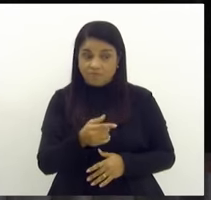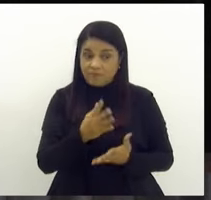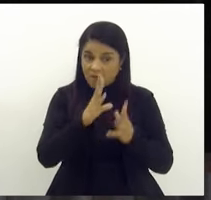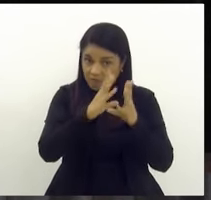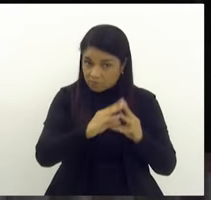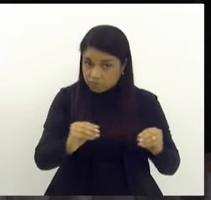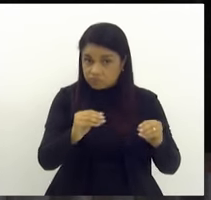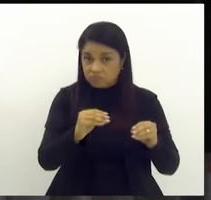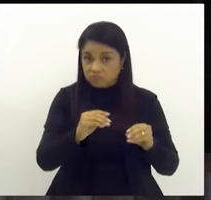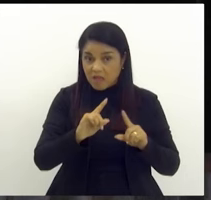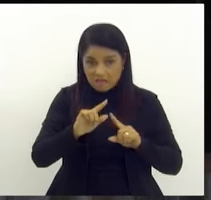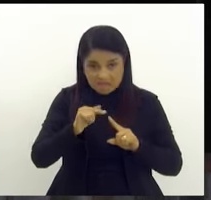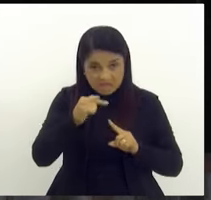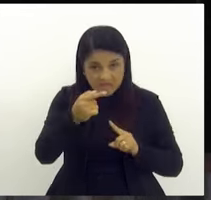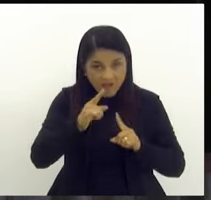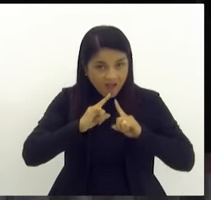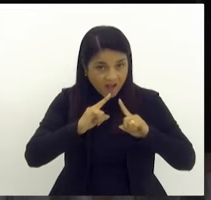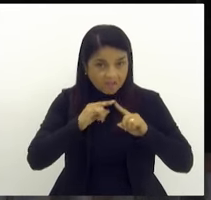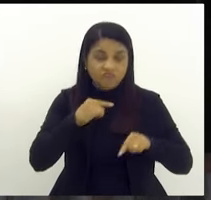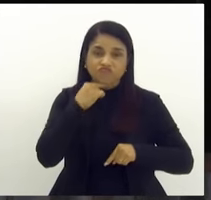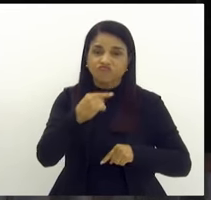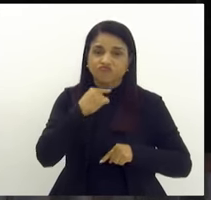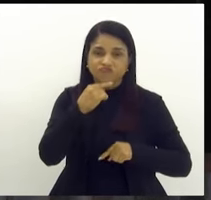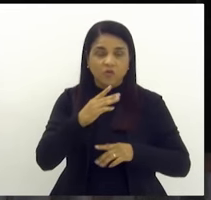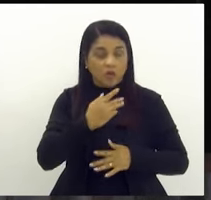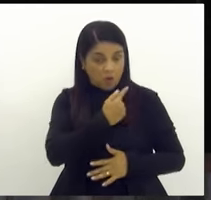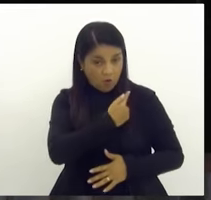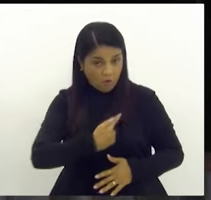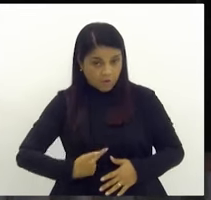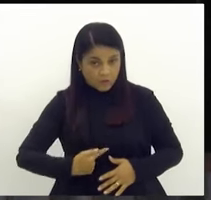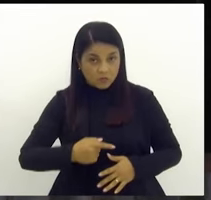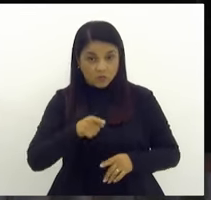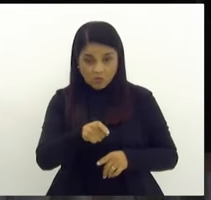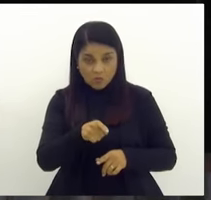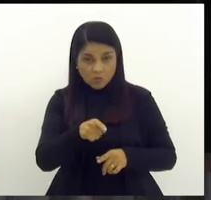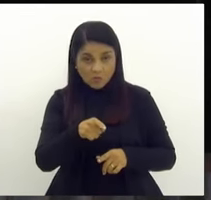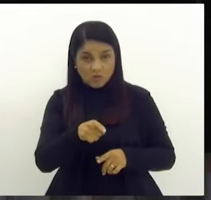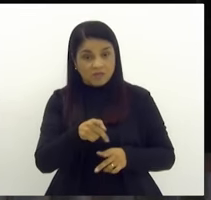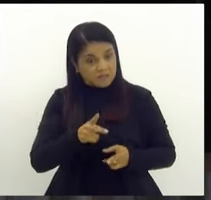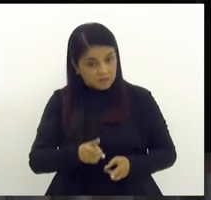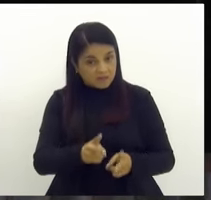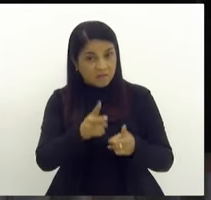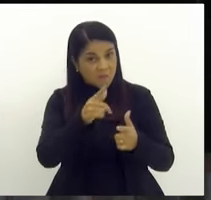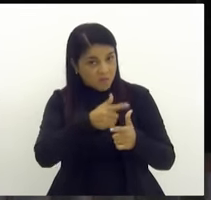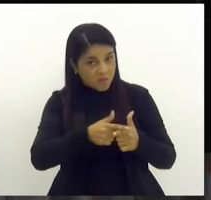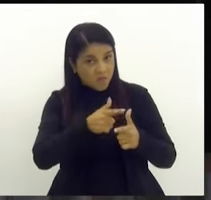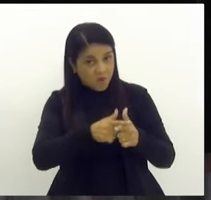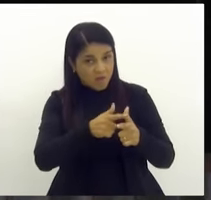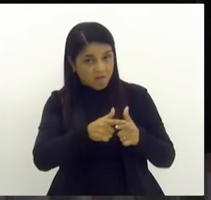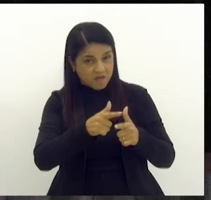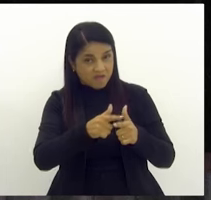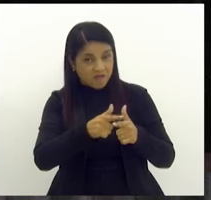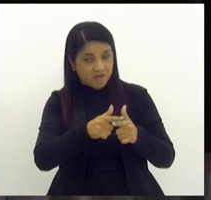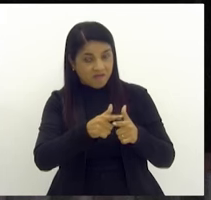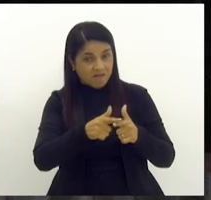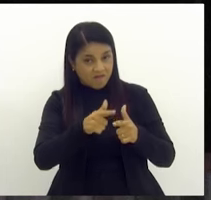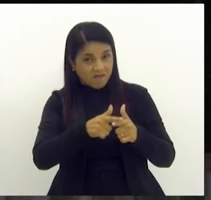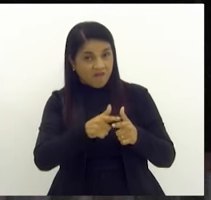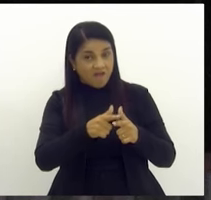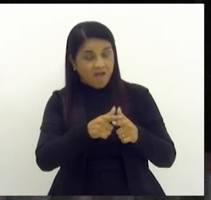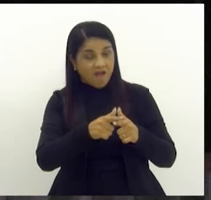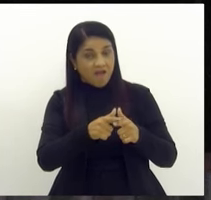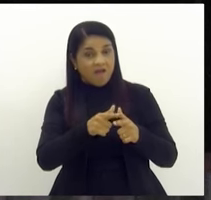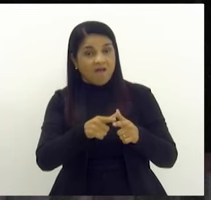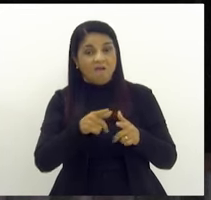reclamar e dizer pro Governador que toda vez que a corda Chica tá para arrebentar ele lembra da alerge é o